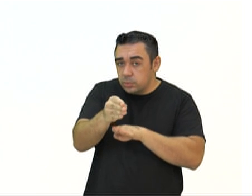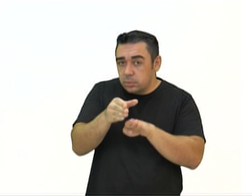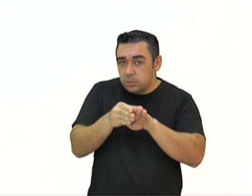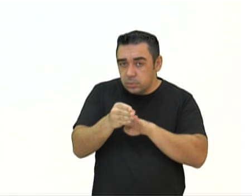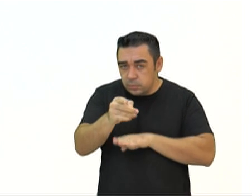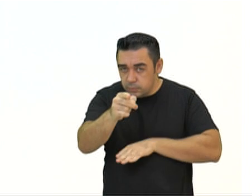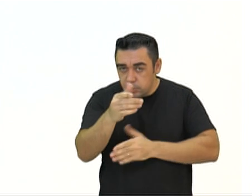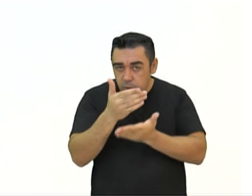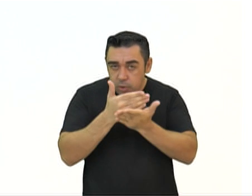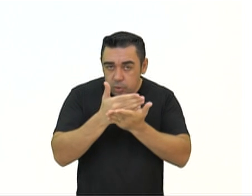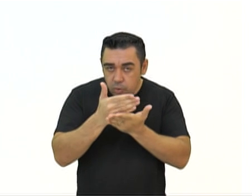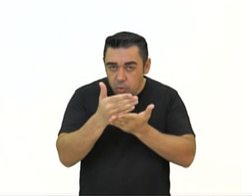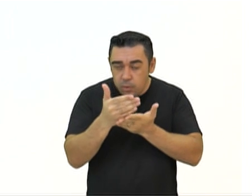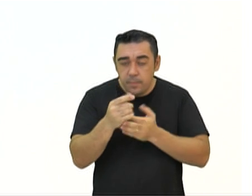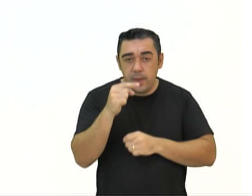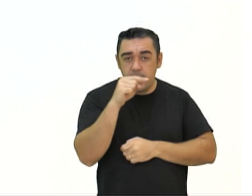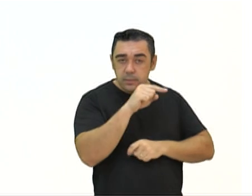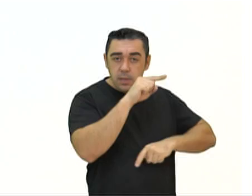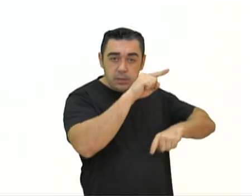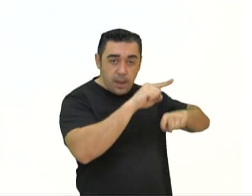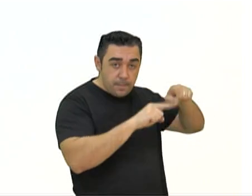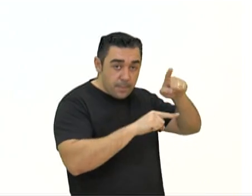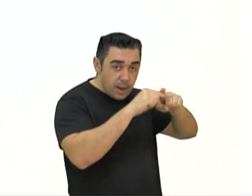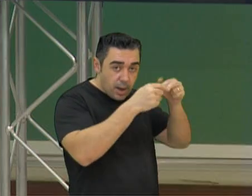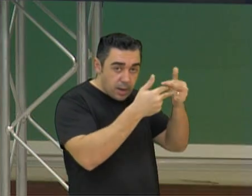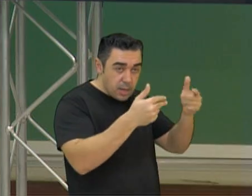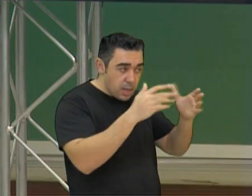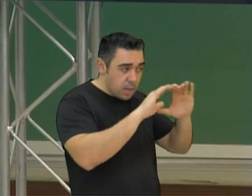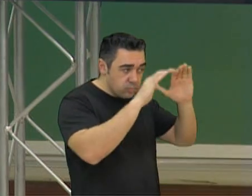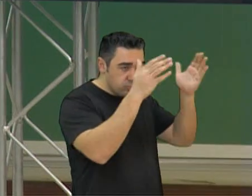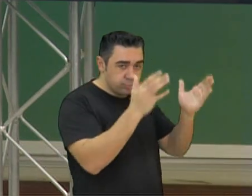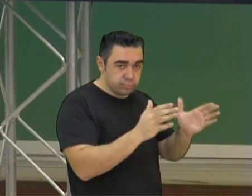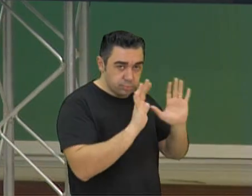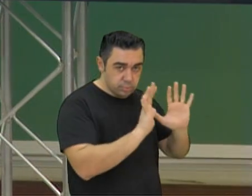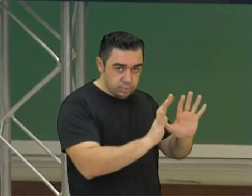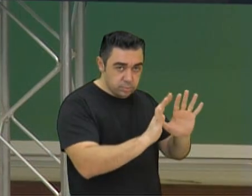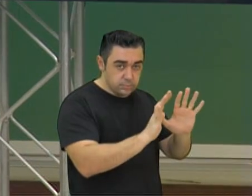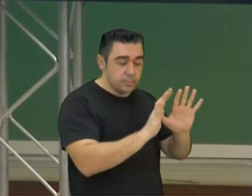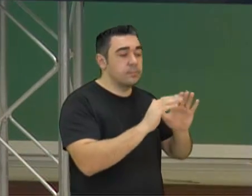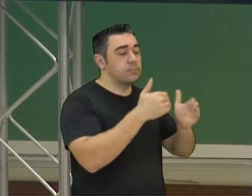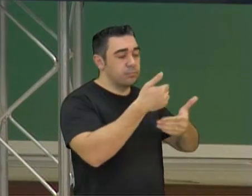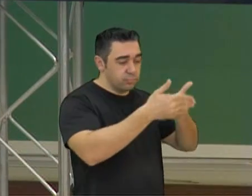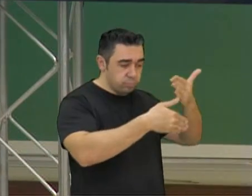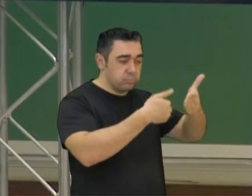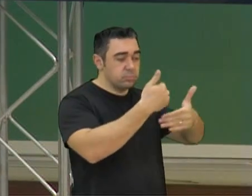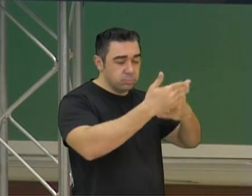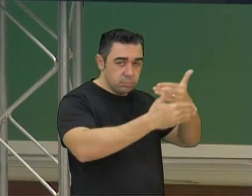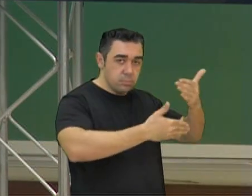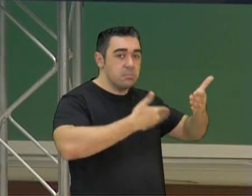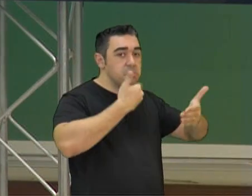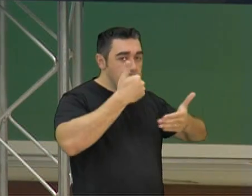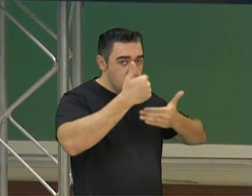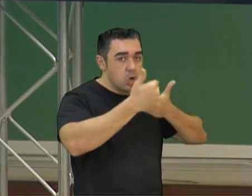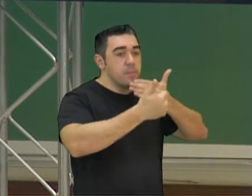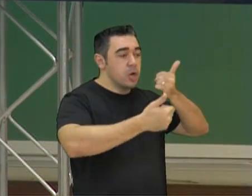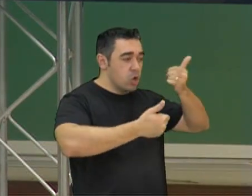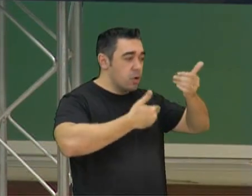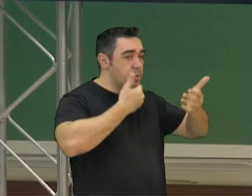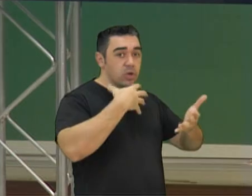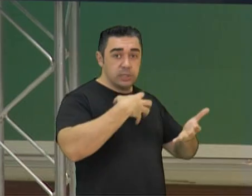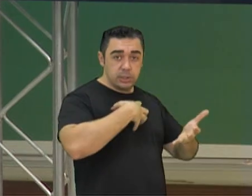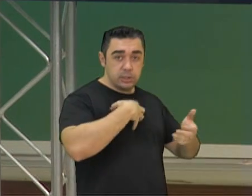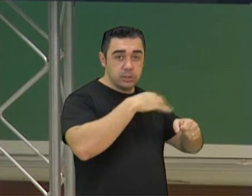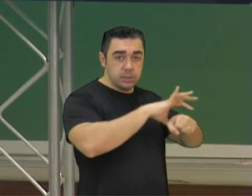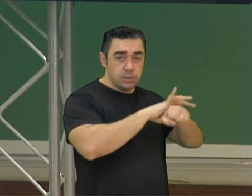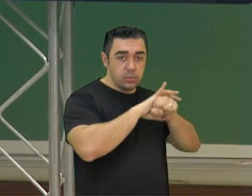comece no aparelho. Assim que você for melhorando e for se sentindo mais